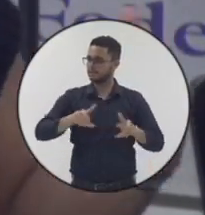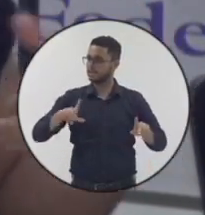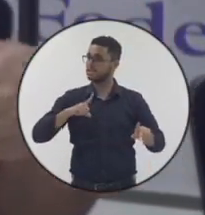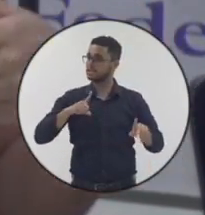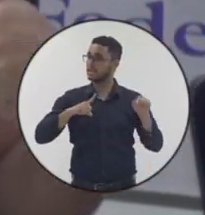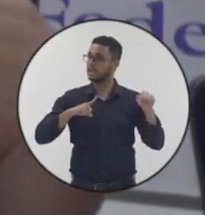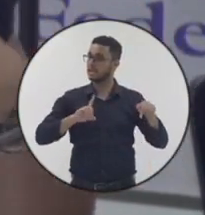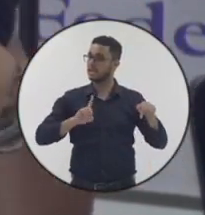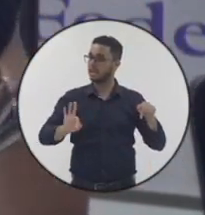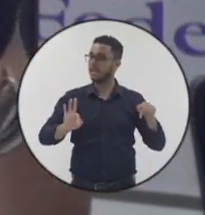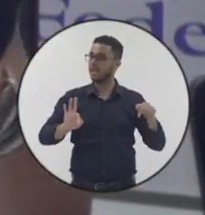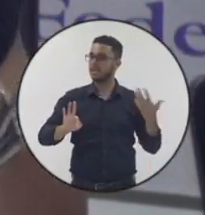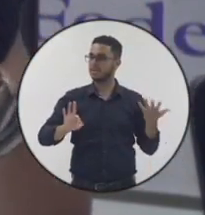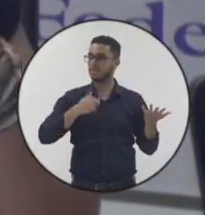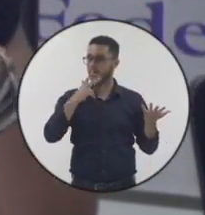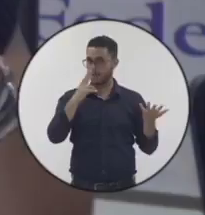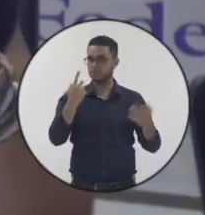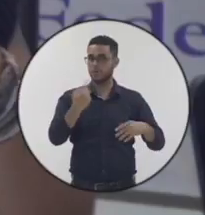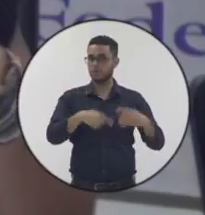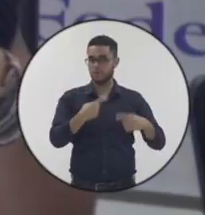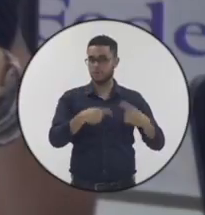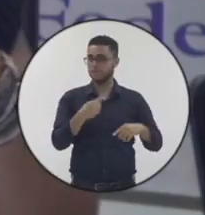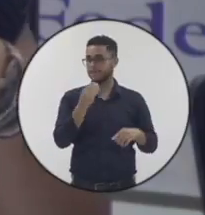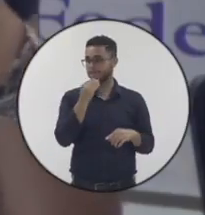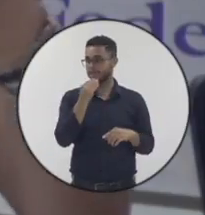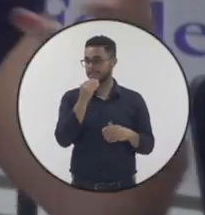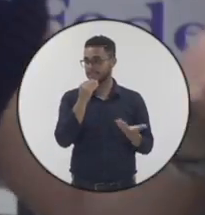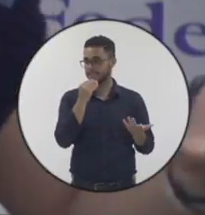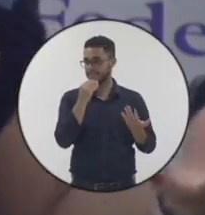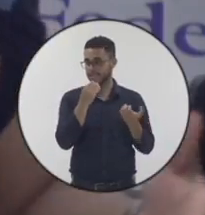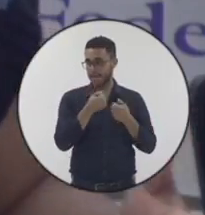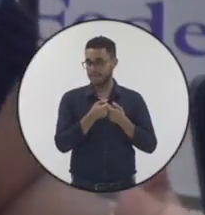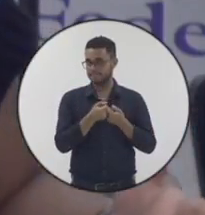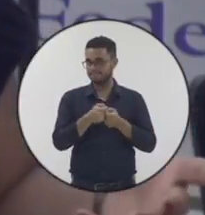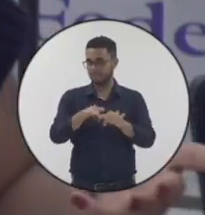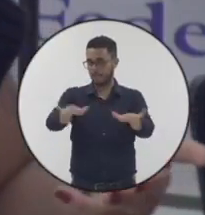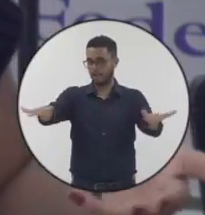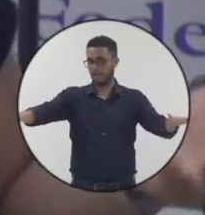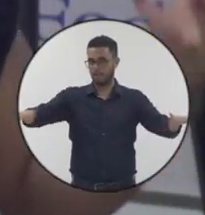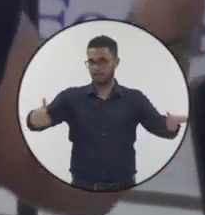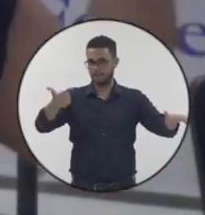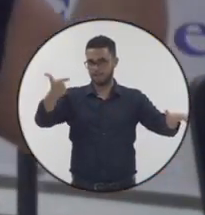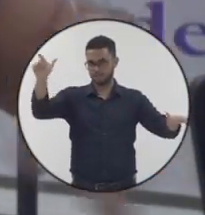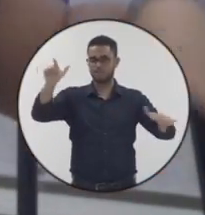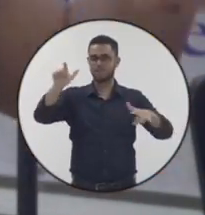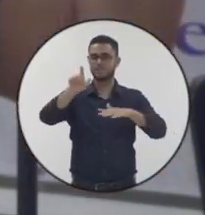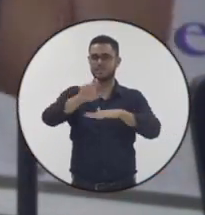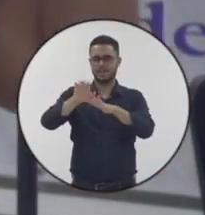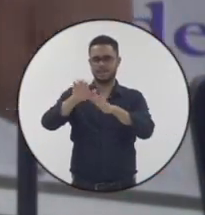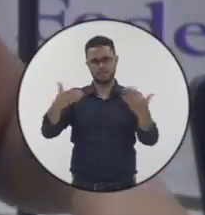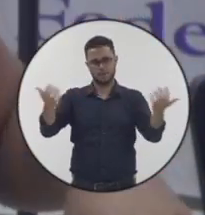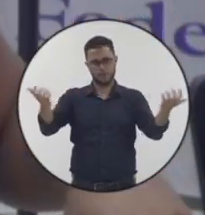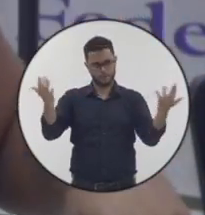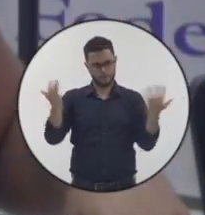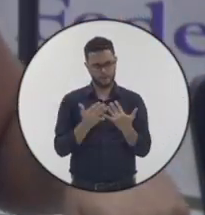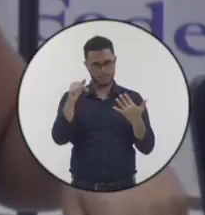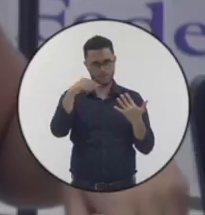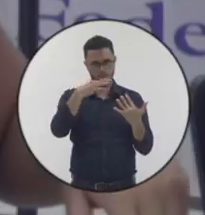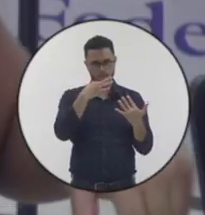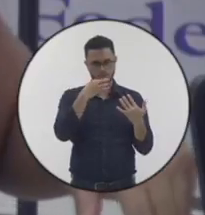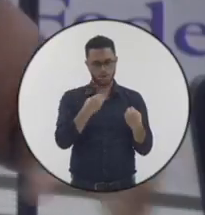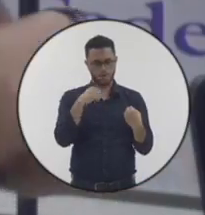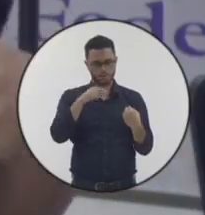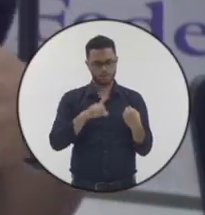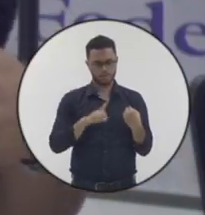no DF. Eu acho que é uma política que pode ser aí exportada, né, para todos os outros estados. Então, venham, conheçam como esse